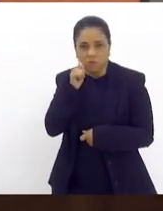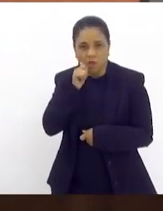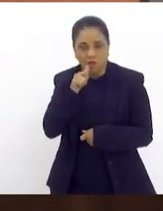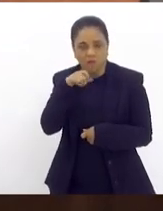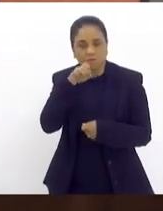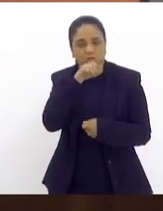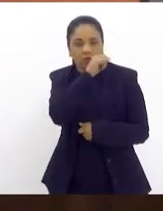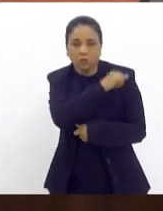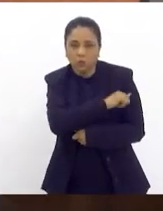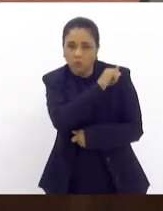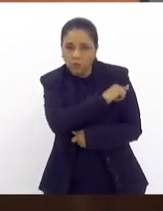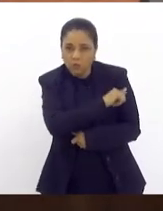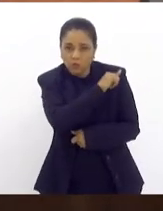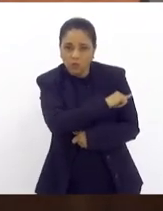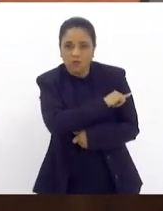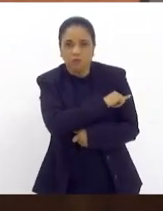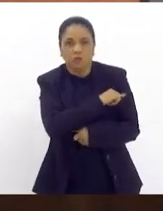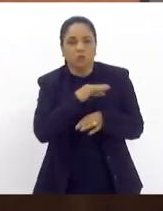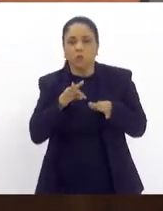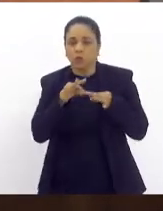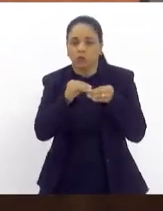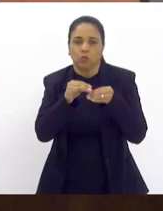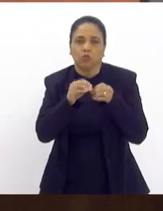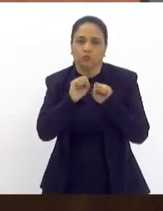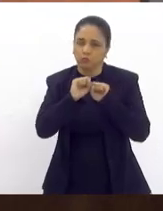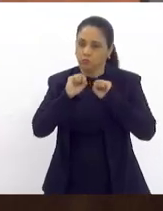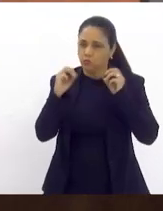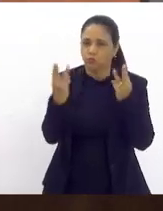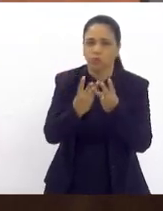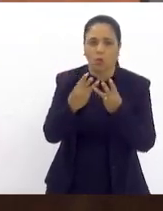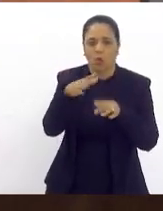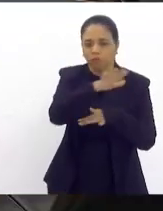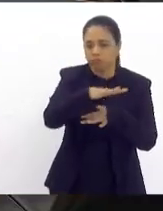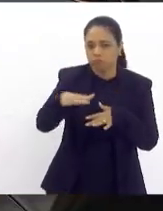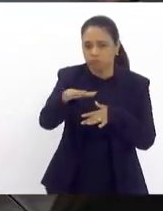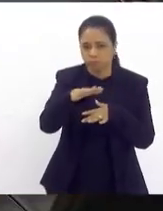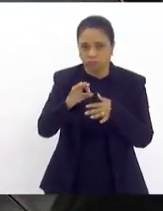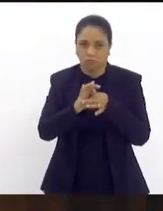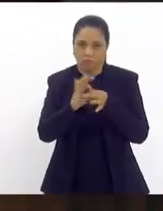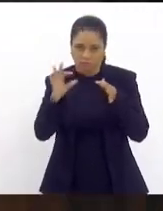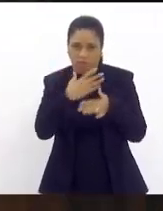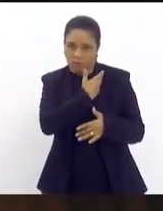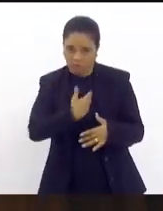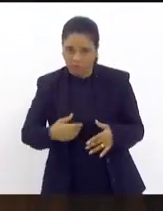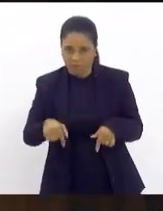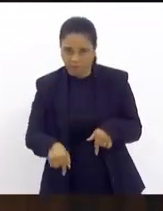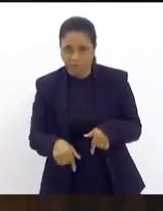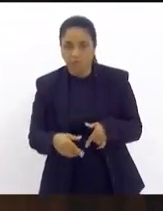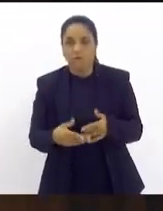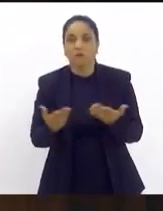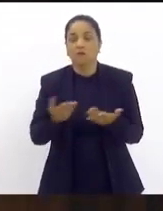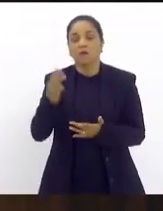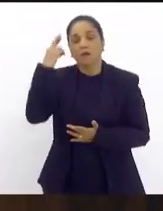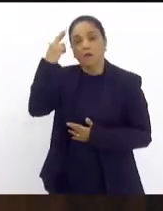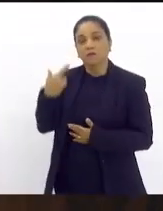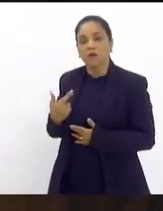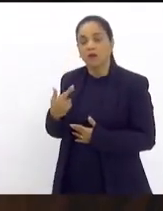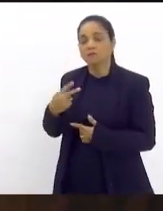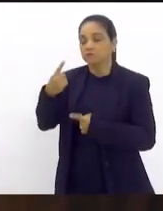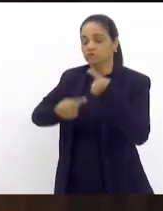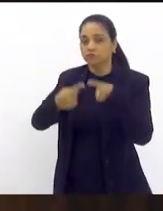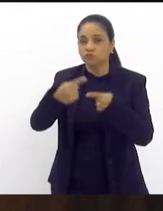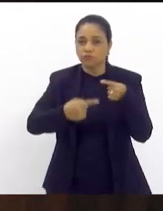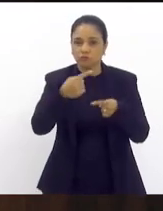do Estado do Rio de Janeiro em todos os eventos culturais muito obrigada Presidente Obrigada deputada Renata Souza com a palavra para discutir